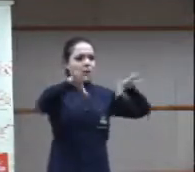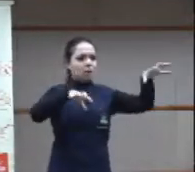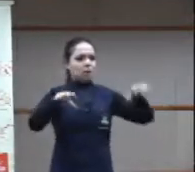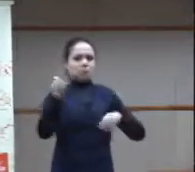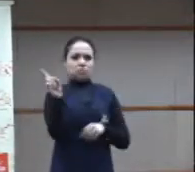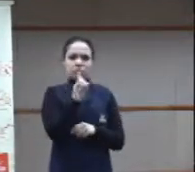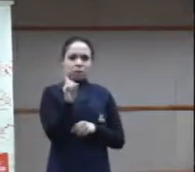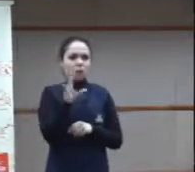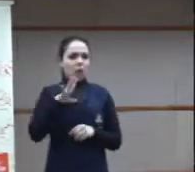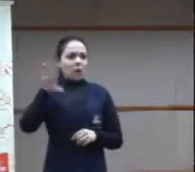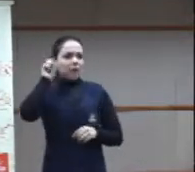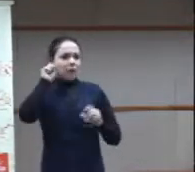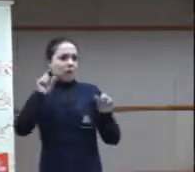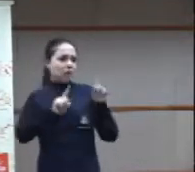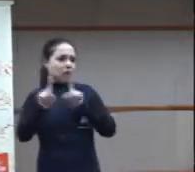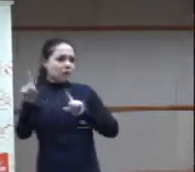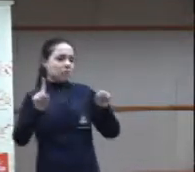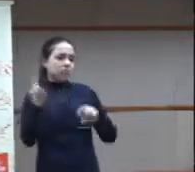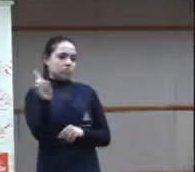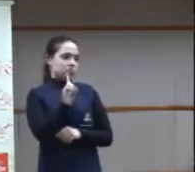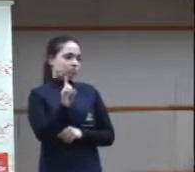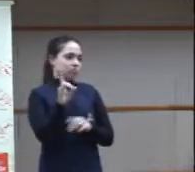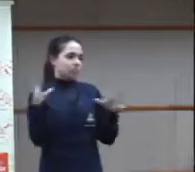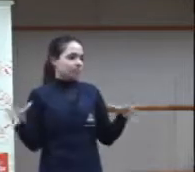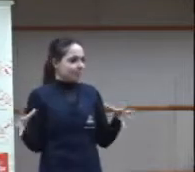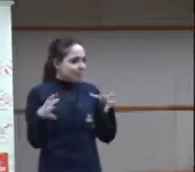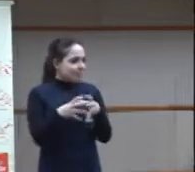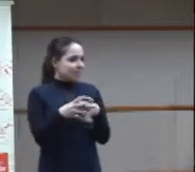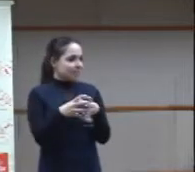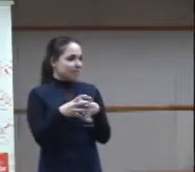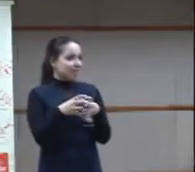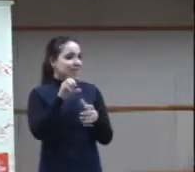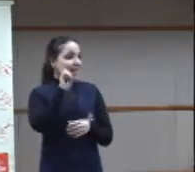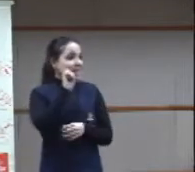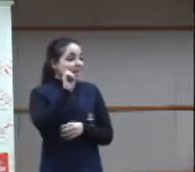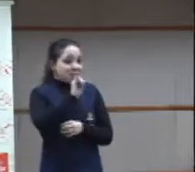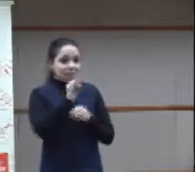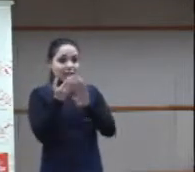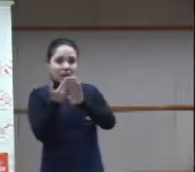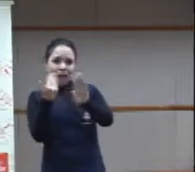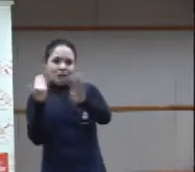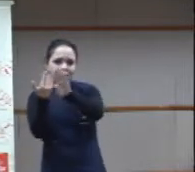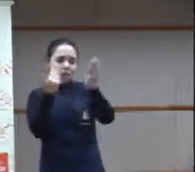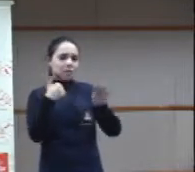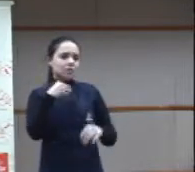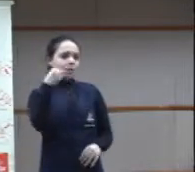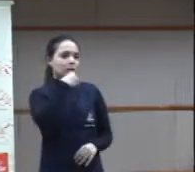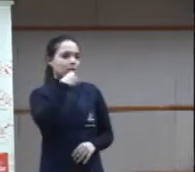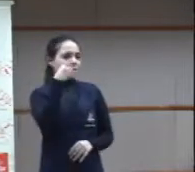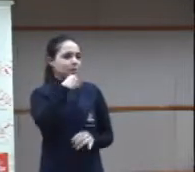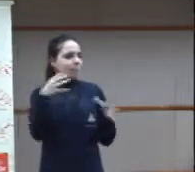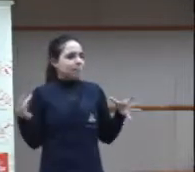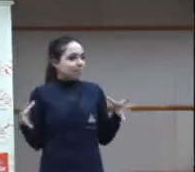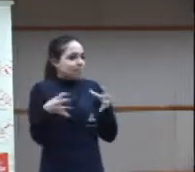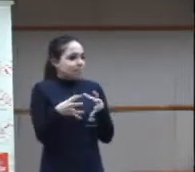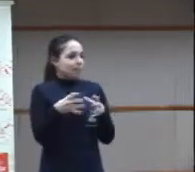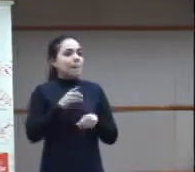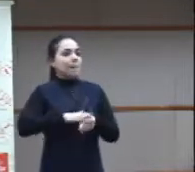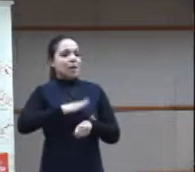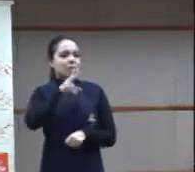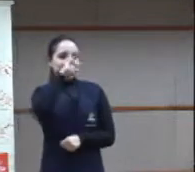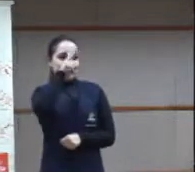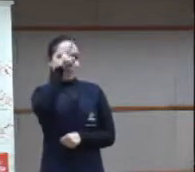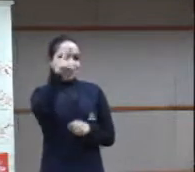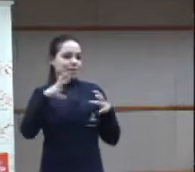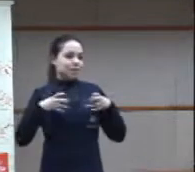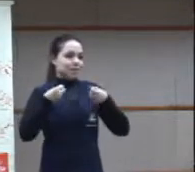cadeirantes de outro, ouvintes de outro, porque nós nos enfraqueceremos como espécie, né? Principalmente as pessoas